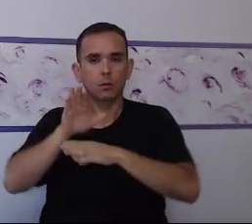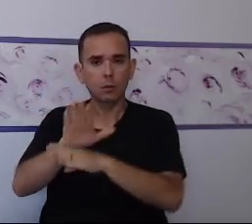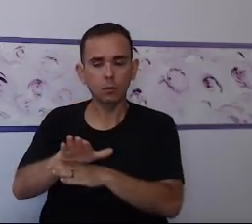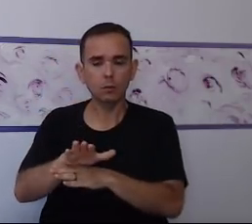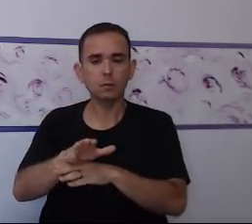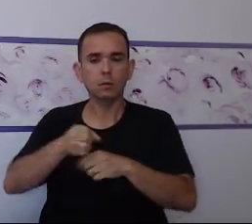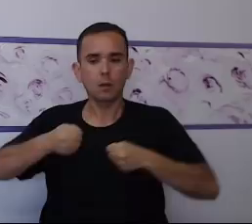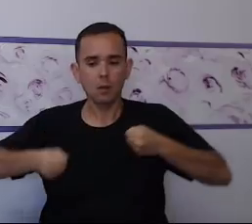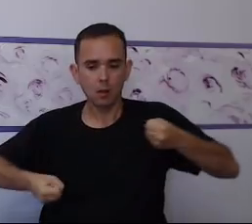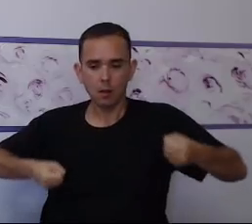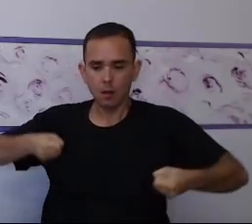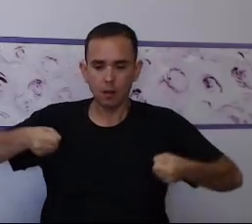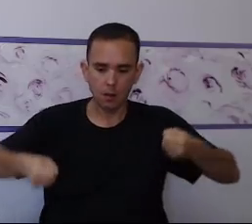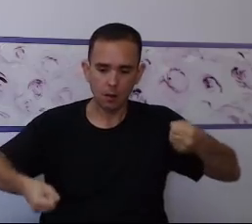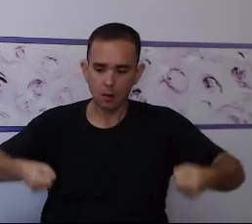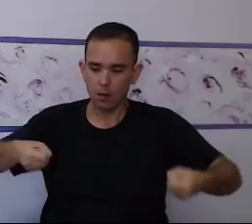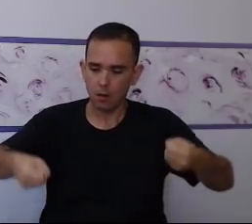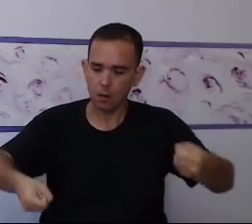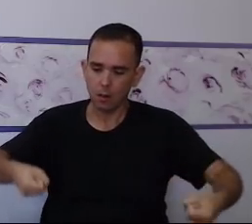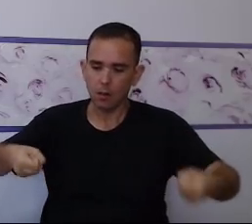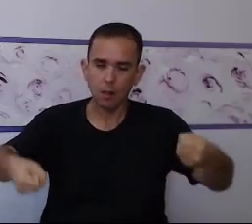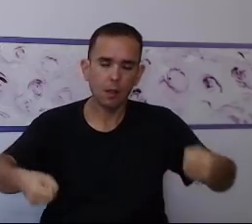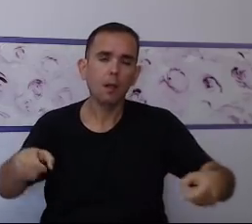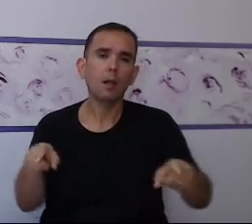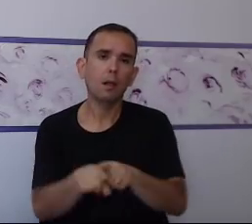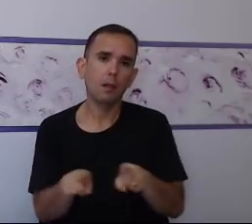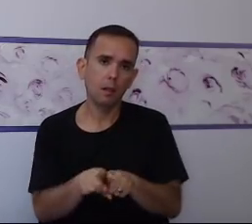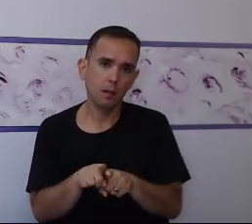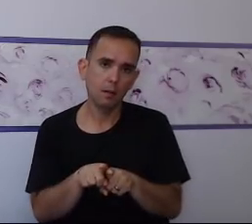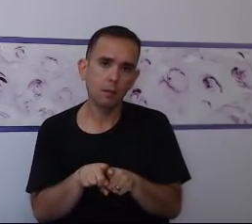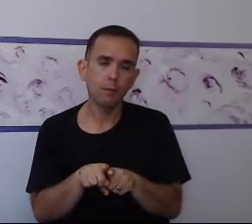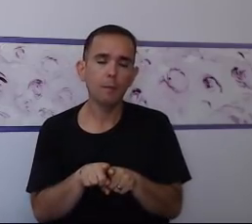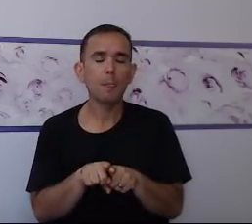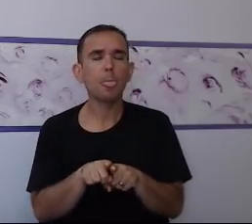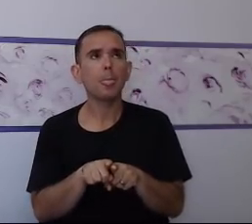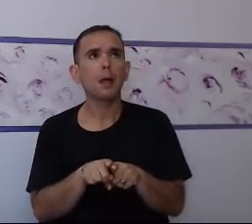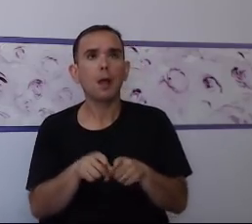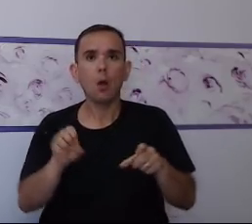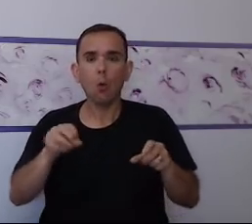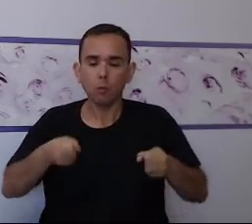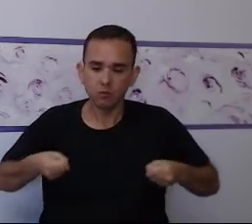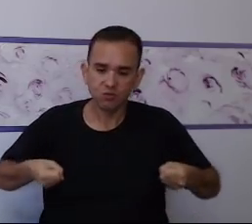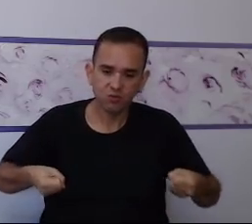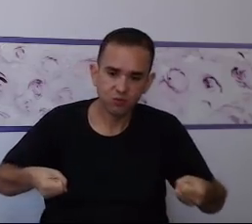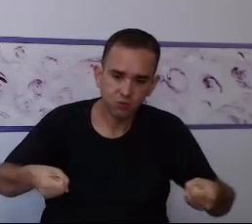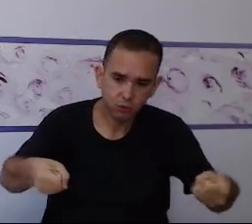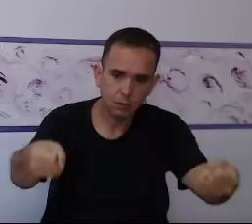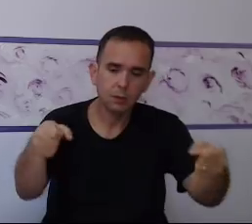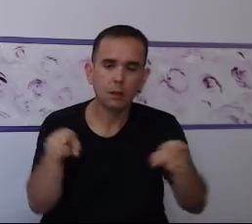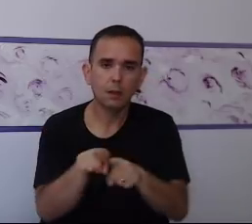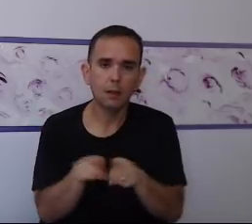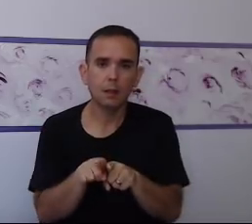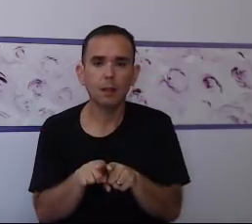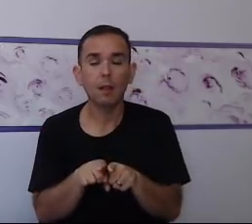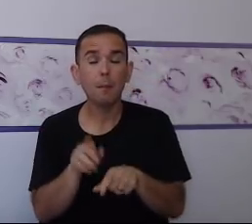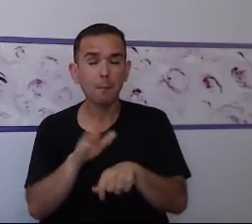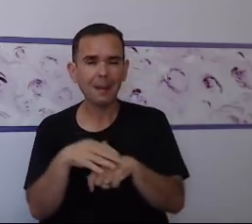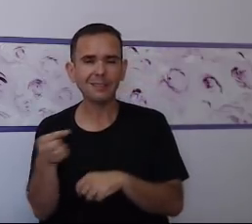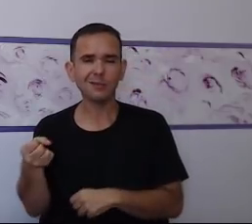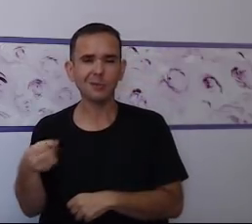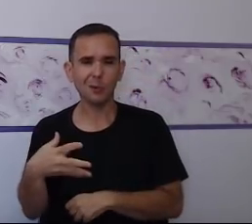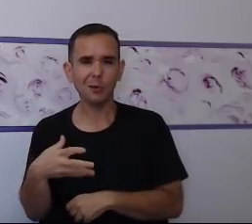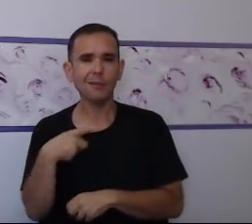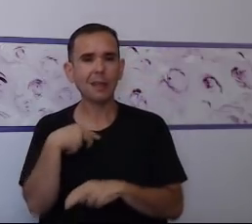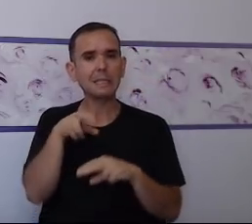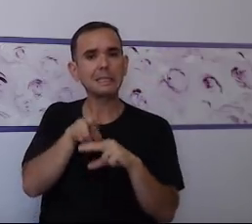do andador, né? Tem andadores que precisa levantar para poder andar, como andadores com rodinha, andadores mais modernos, onde tem